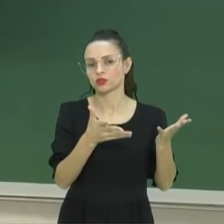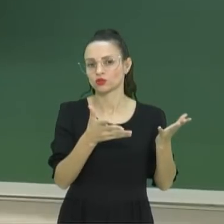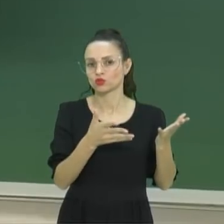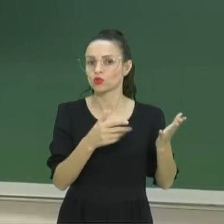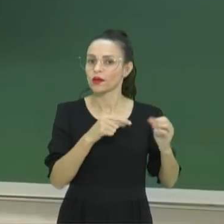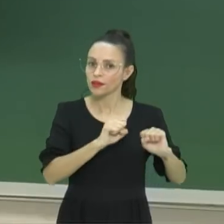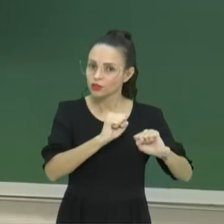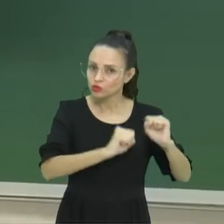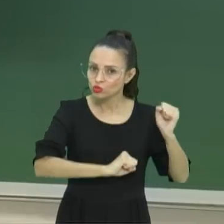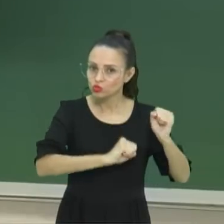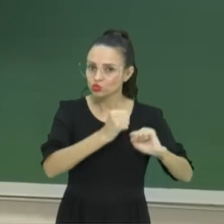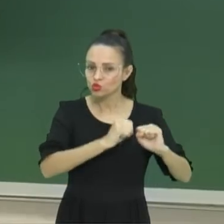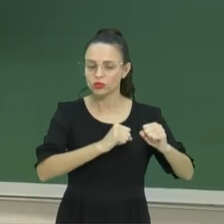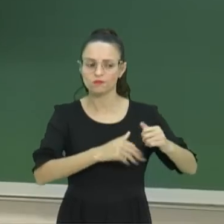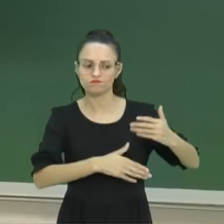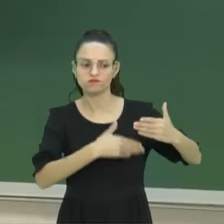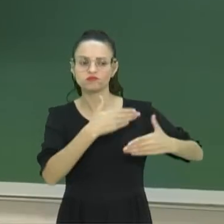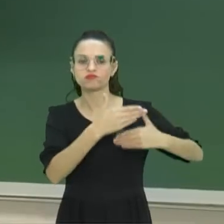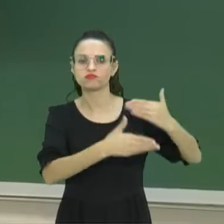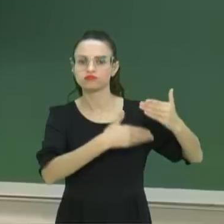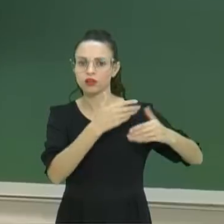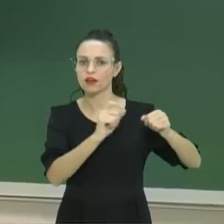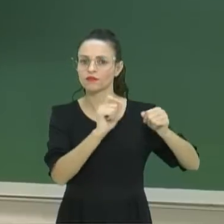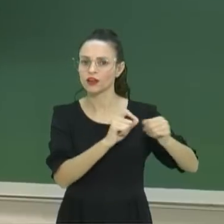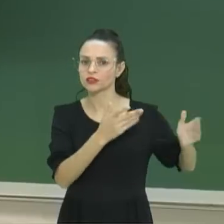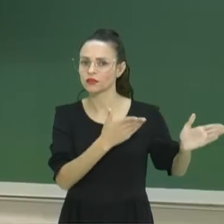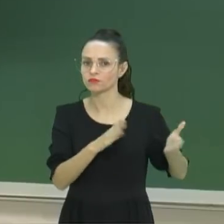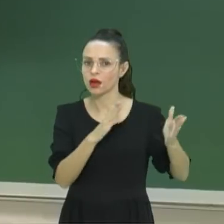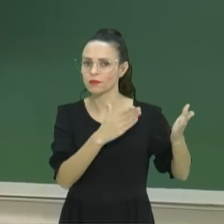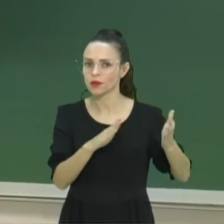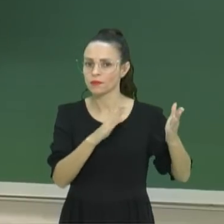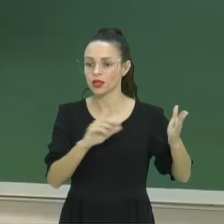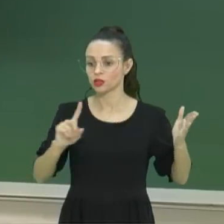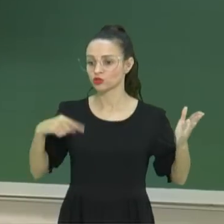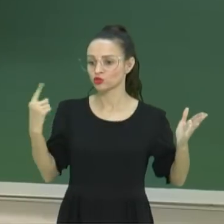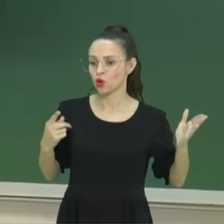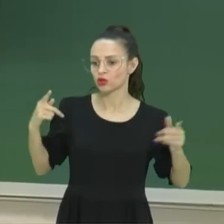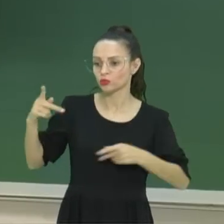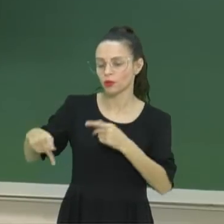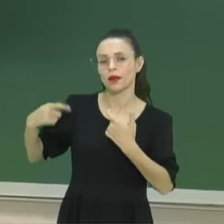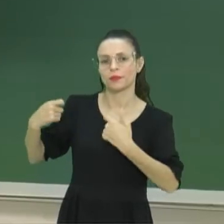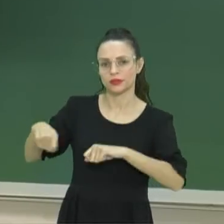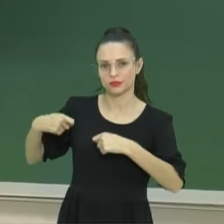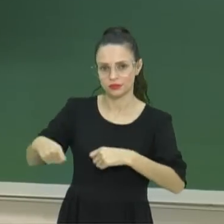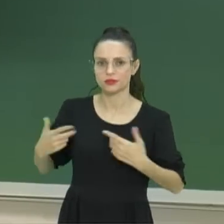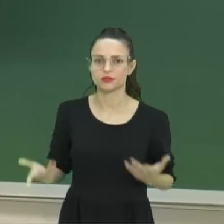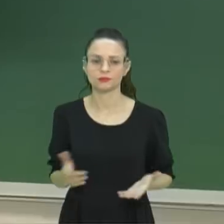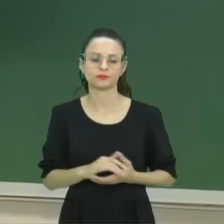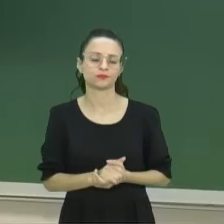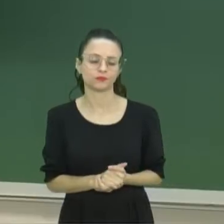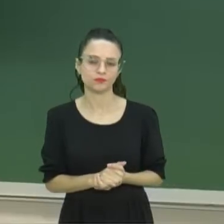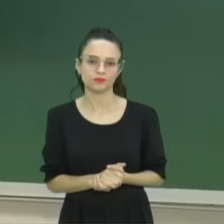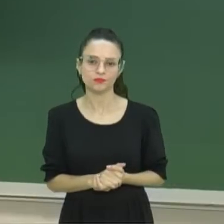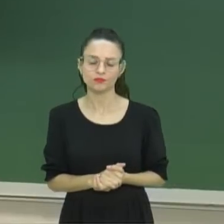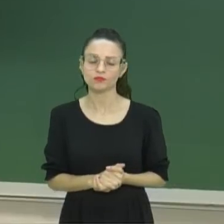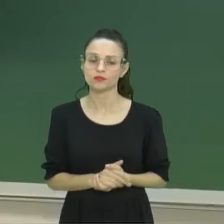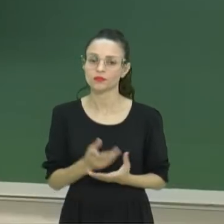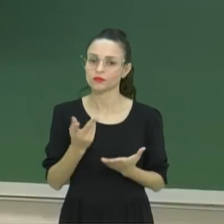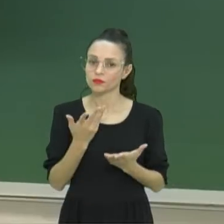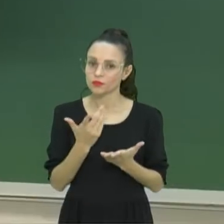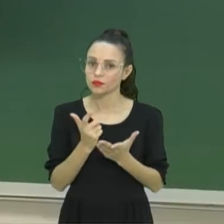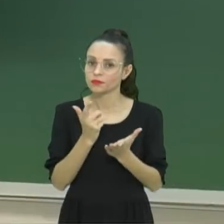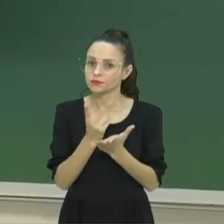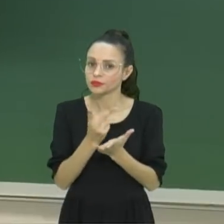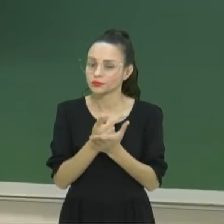que a indústria pudesse se desenvolver, produzir aquilo que nós temos a necessidade de consumir. E cada vez